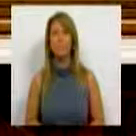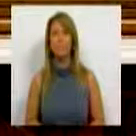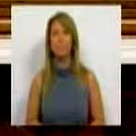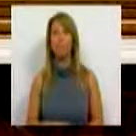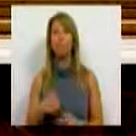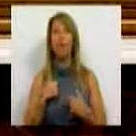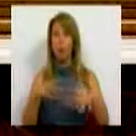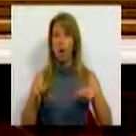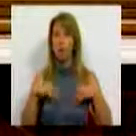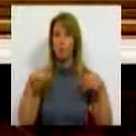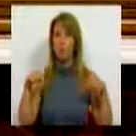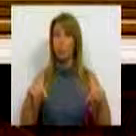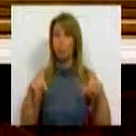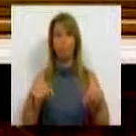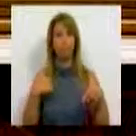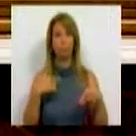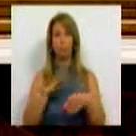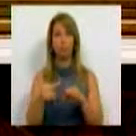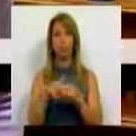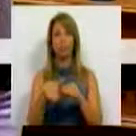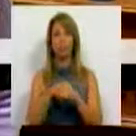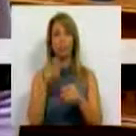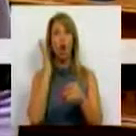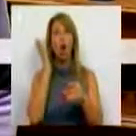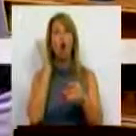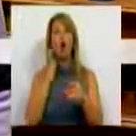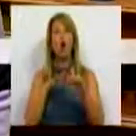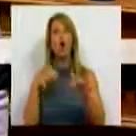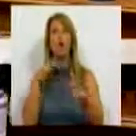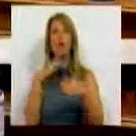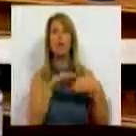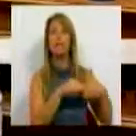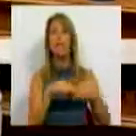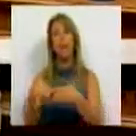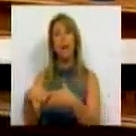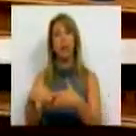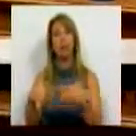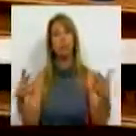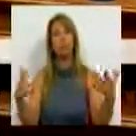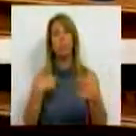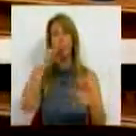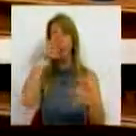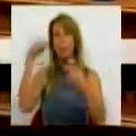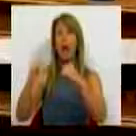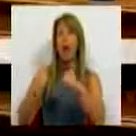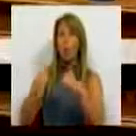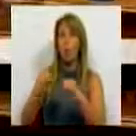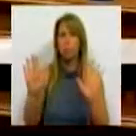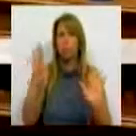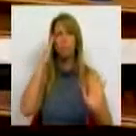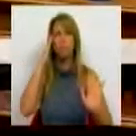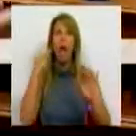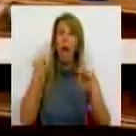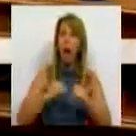Eu assumo aqui que, não fazendo parte da Conferência de Líderes, não sabia deste entendimento. De resto, é um entendimento que nem sempre